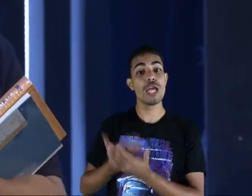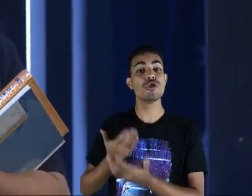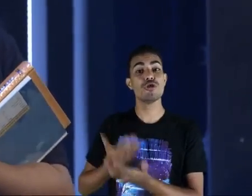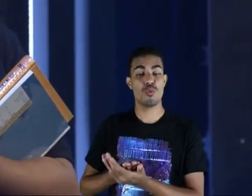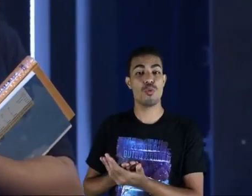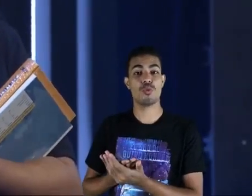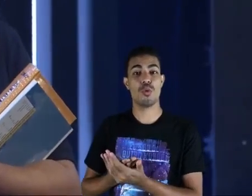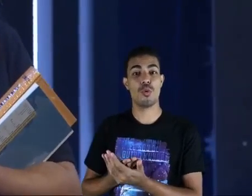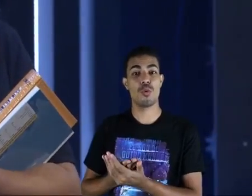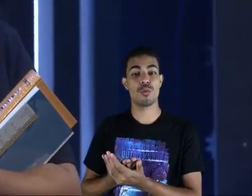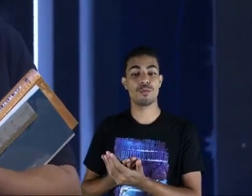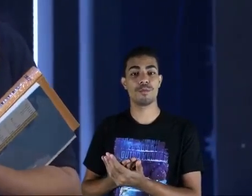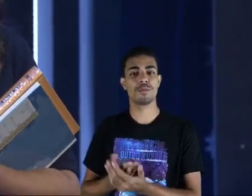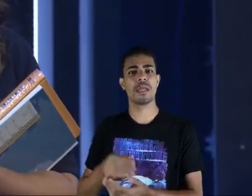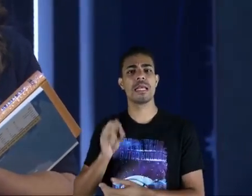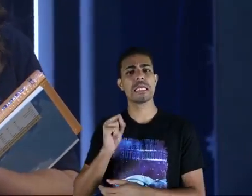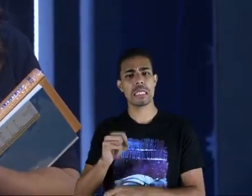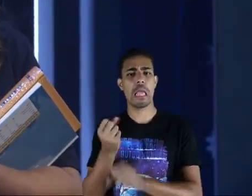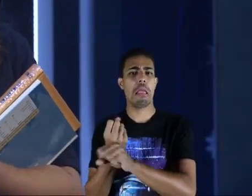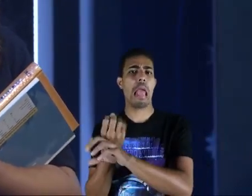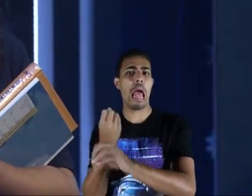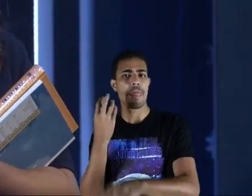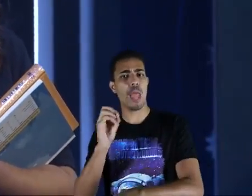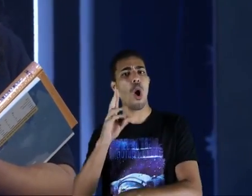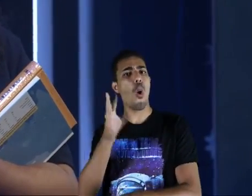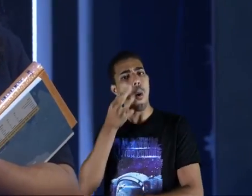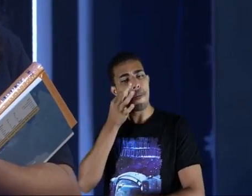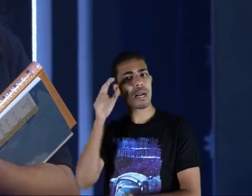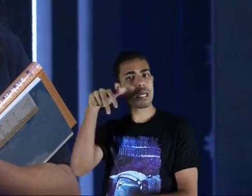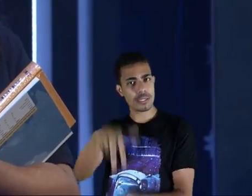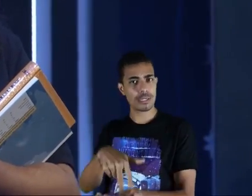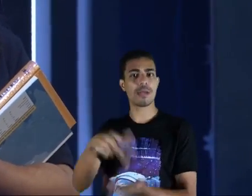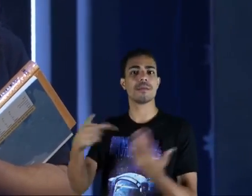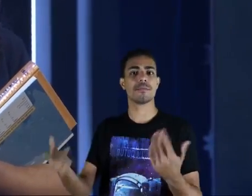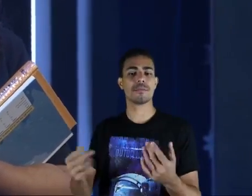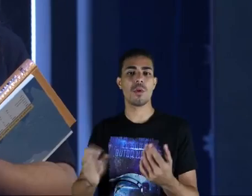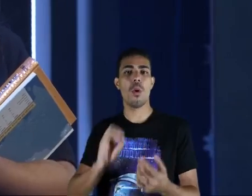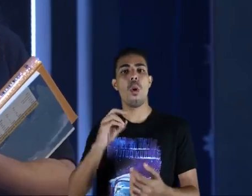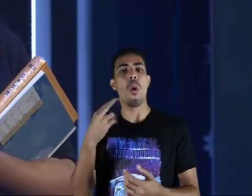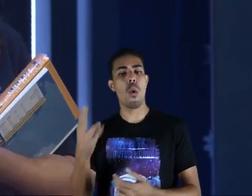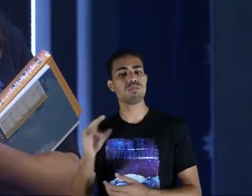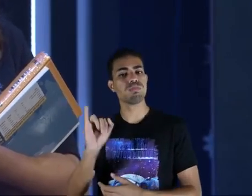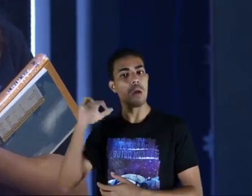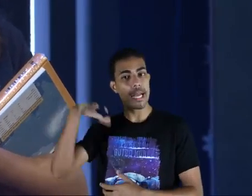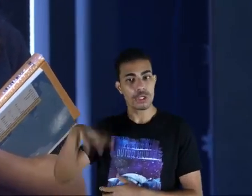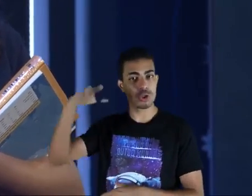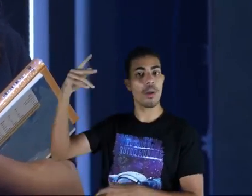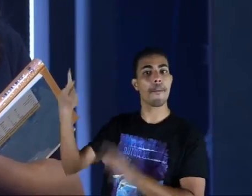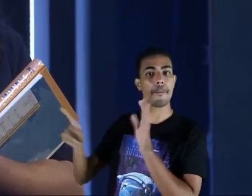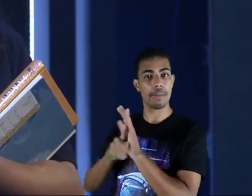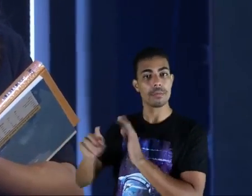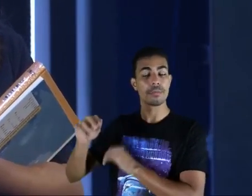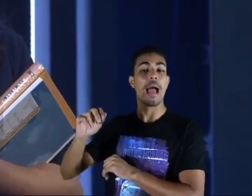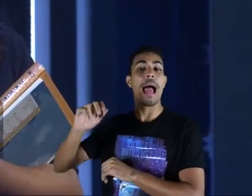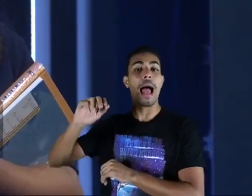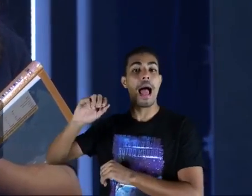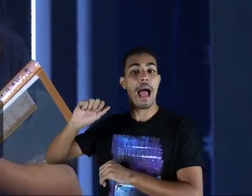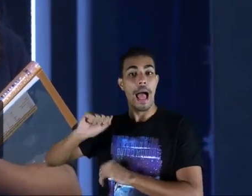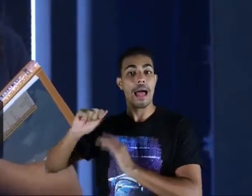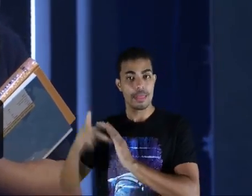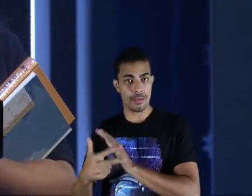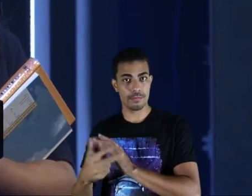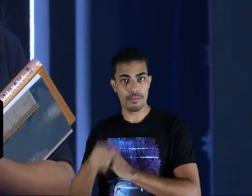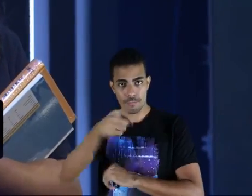uma bolsa, seja EAD ou presencial em alguma das nossas instituições adventistas, então entra nesse